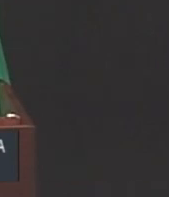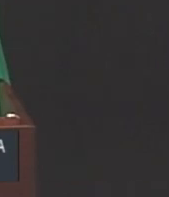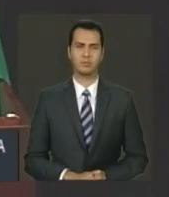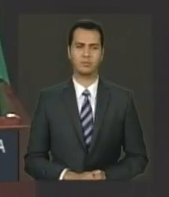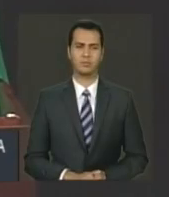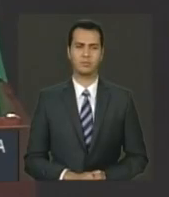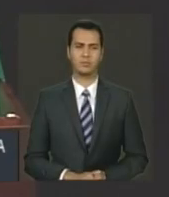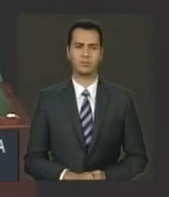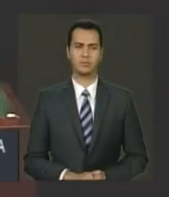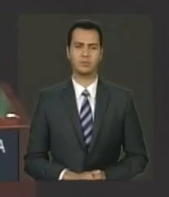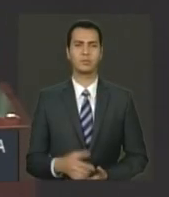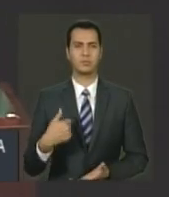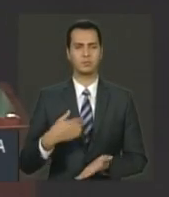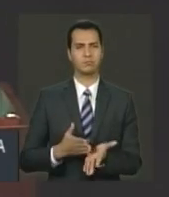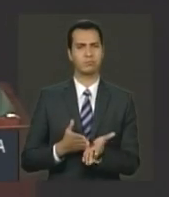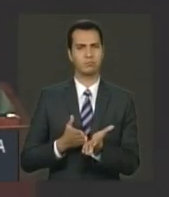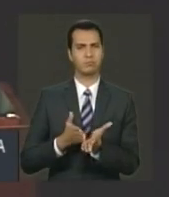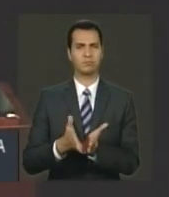Que percorri meu caminho.